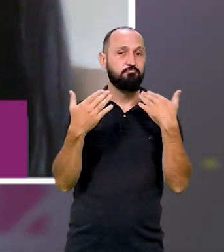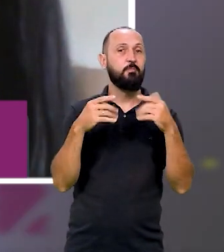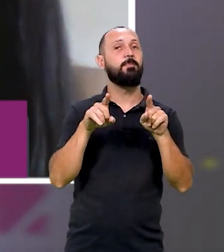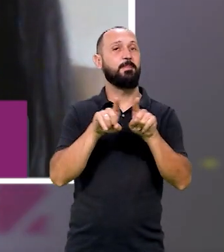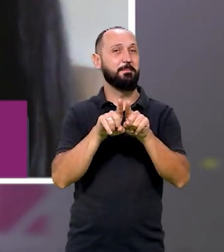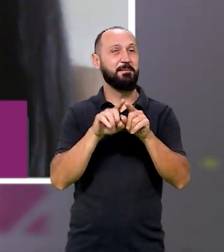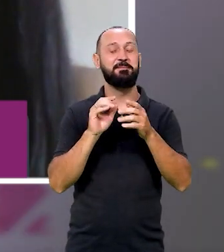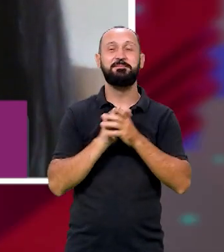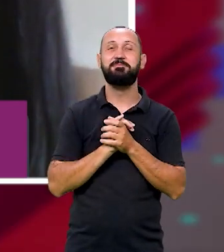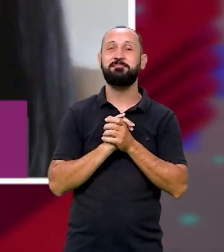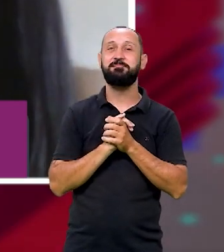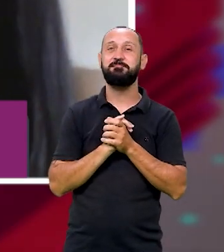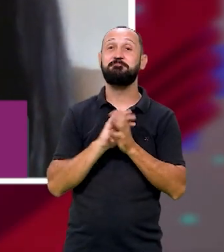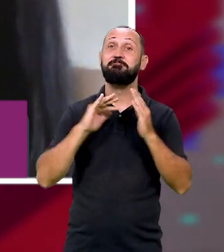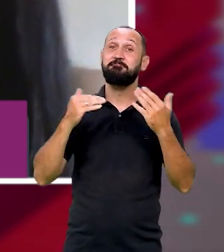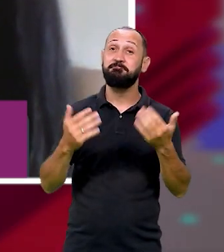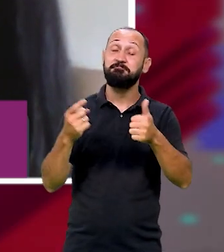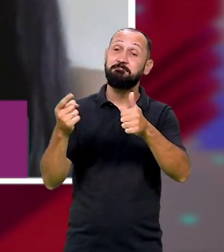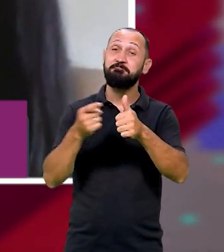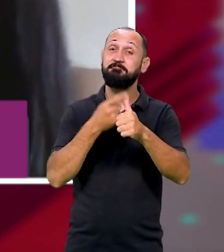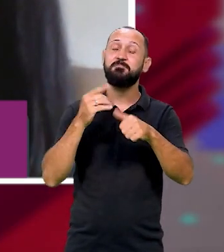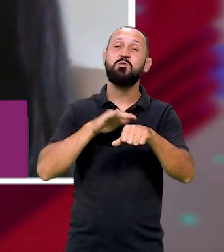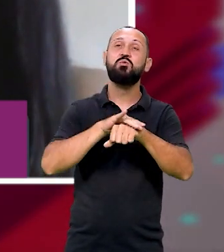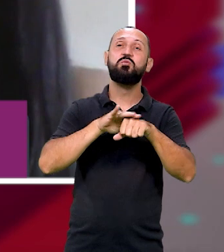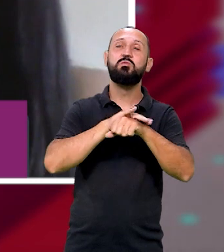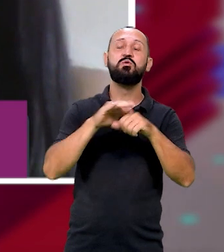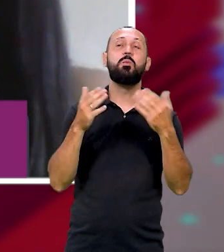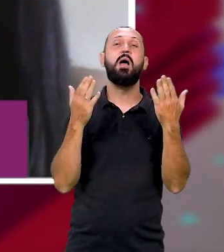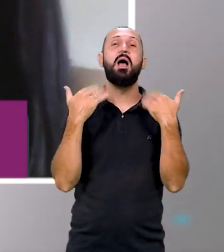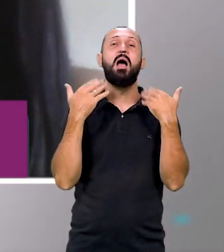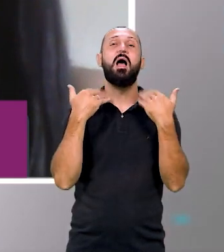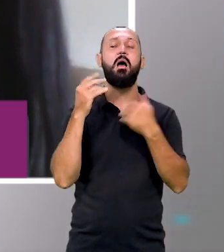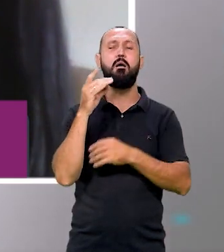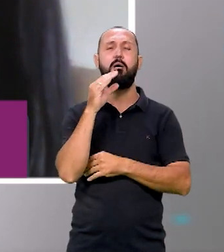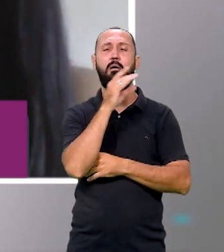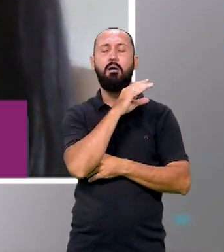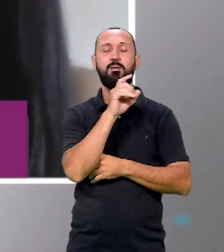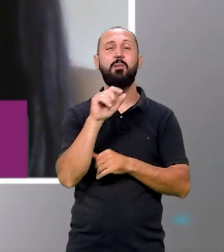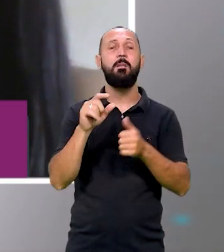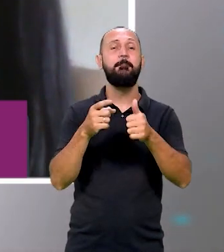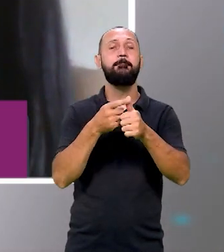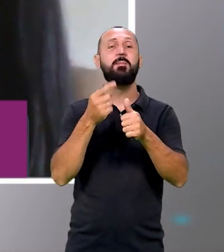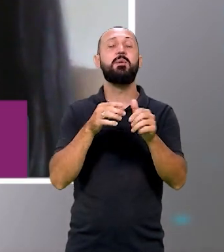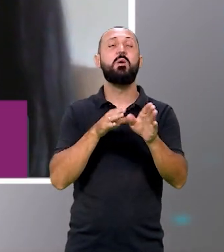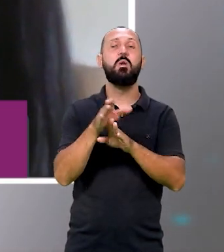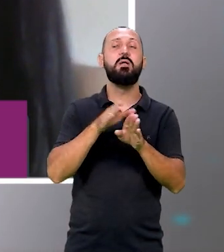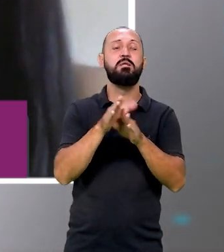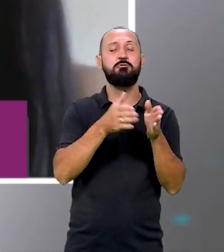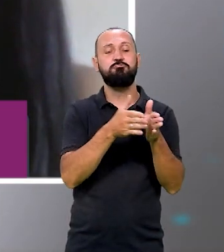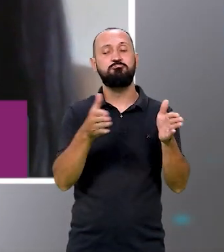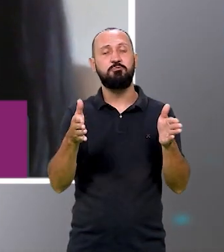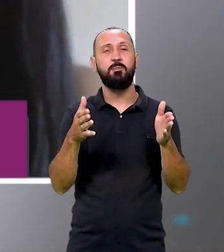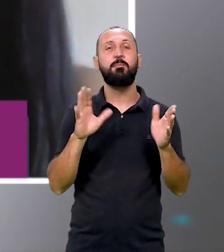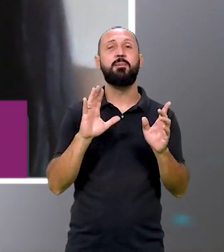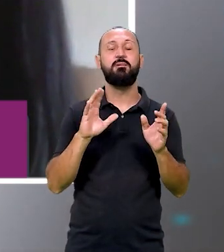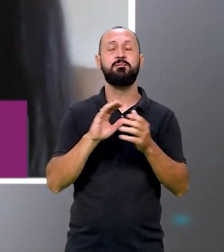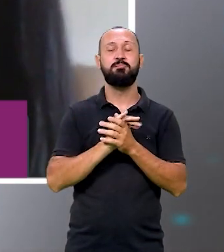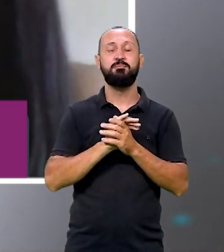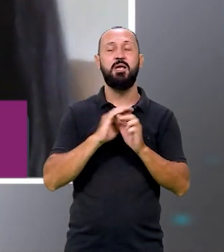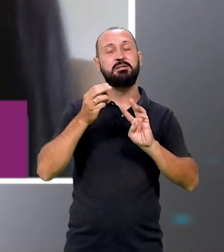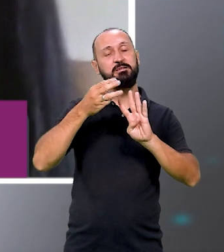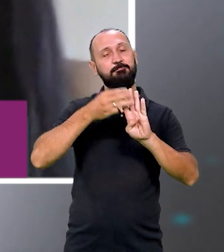a respeito disso também. Bom, mas primeiro, falando sobre o calor, qual que é a principal recomendação para essa época do ano,